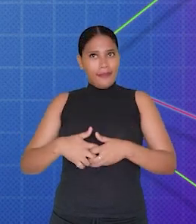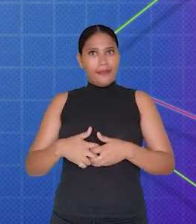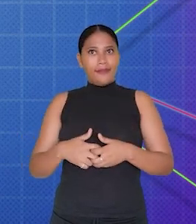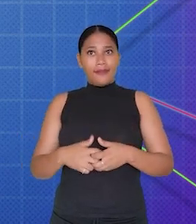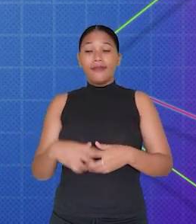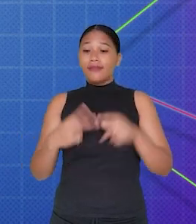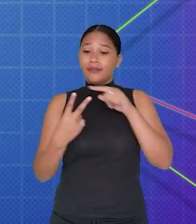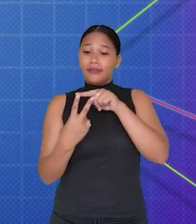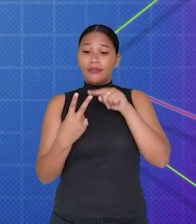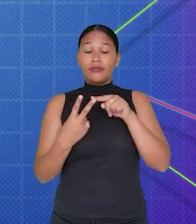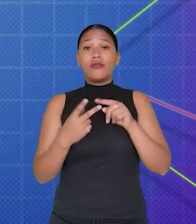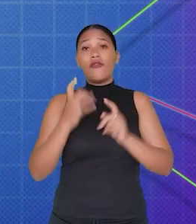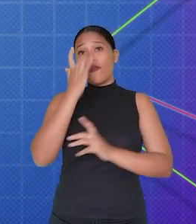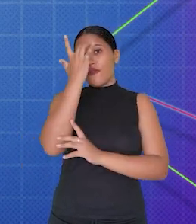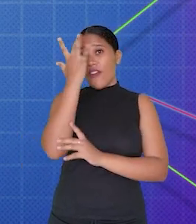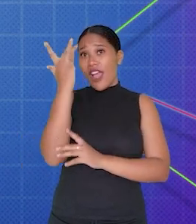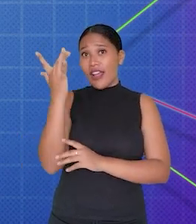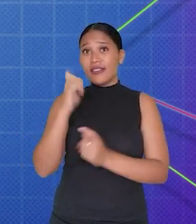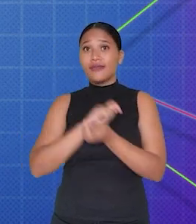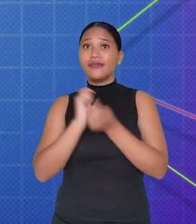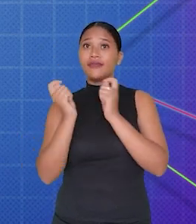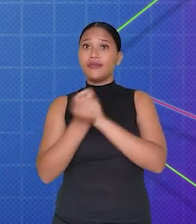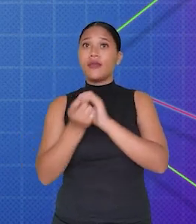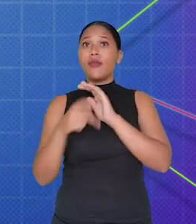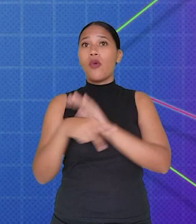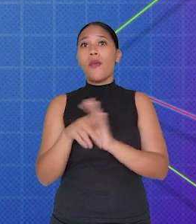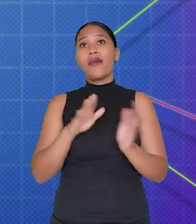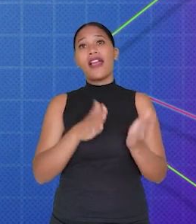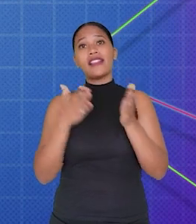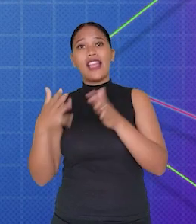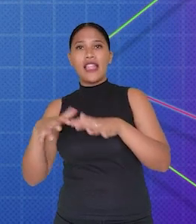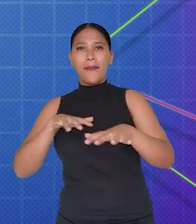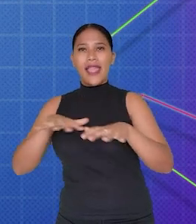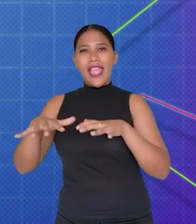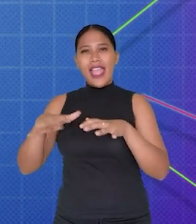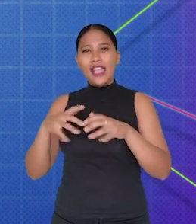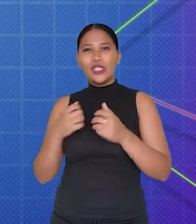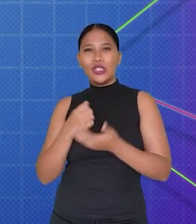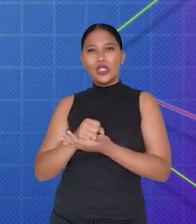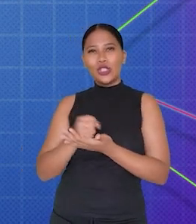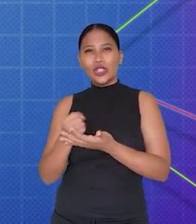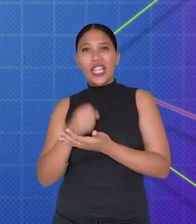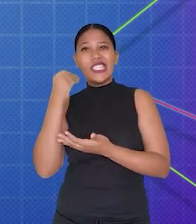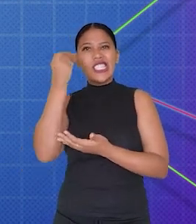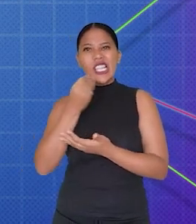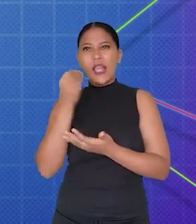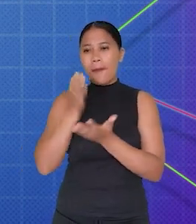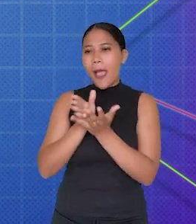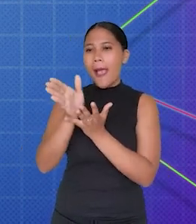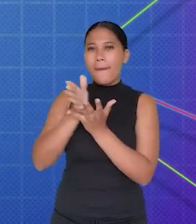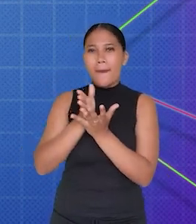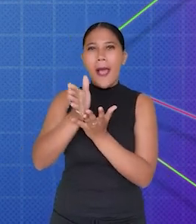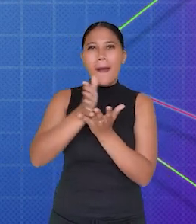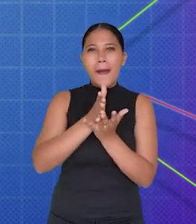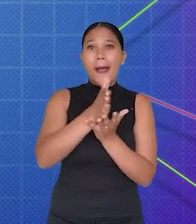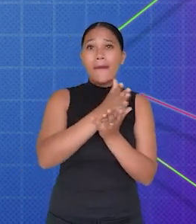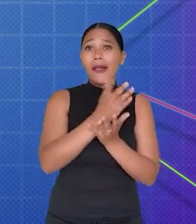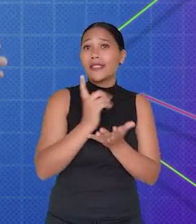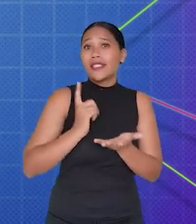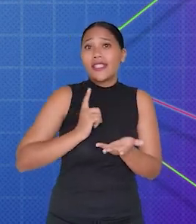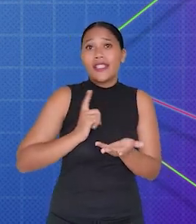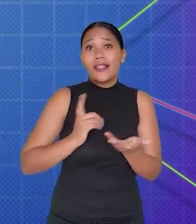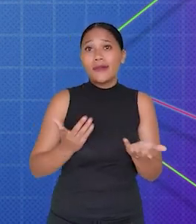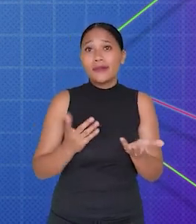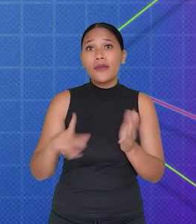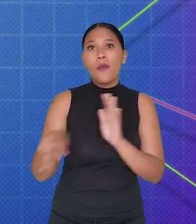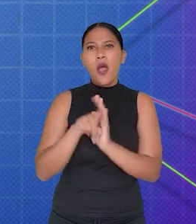da jornada do herói podem ser facilmente adaptados para a mecânica de jogos, permitindo assim que os jogadores experimentem as várias etapas da jornada